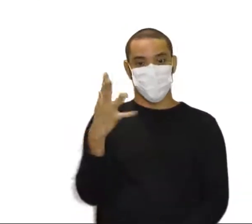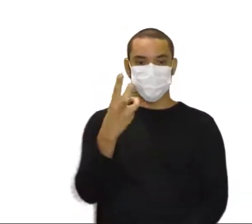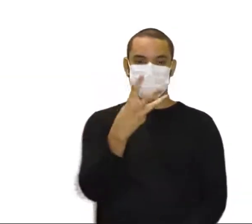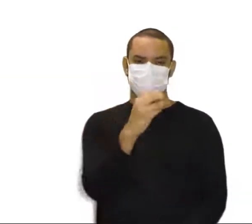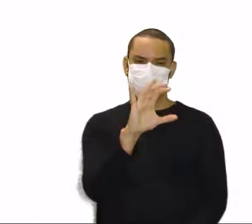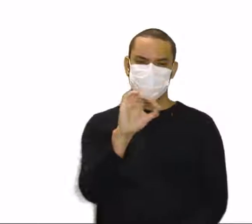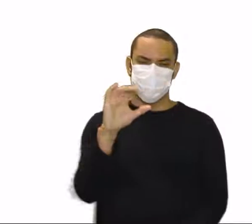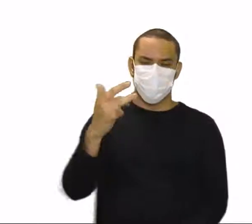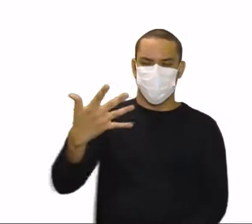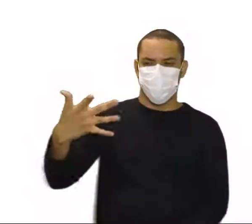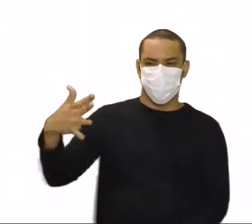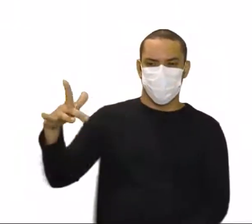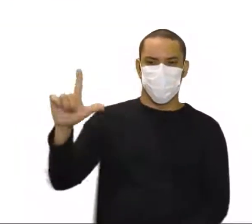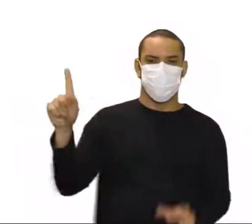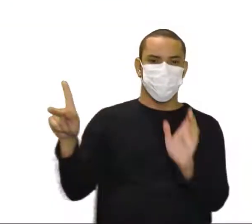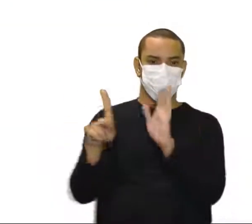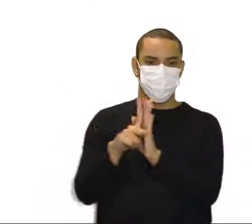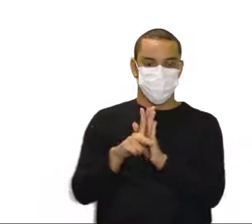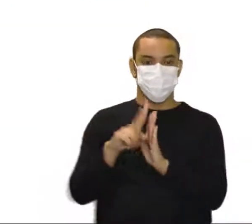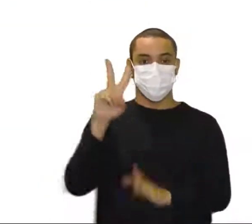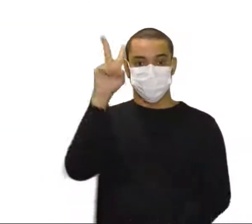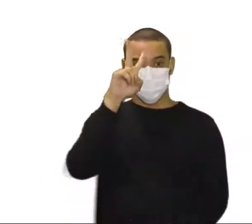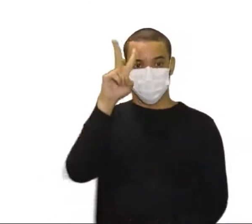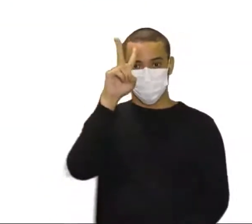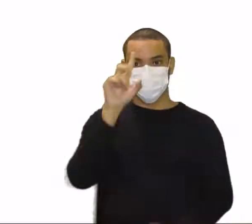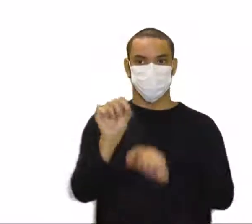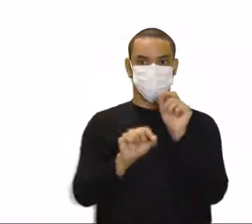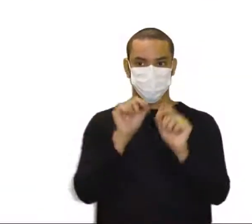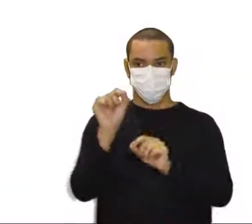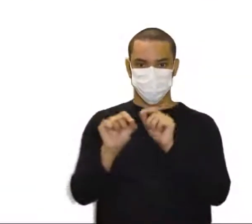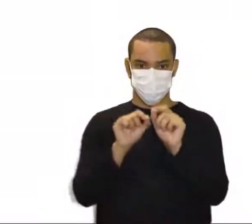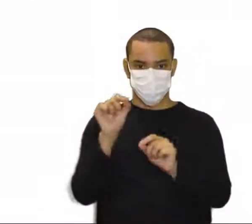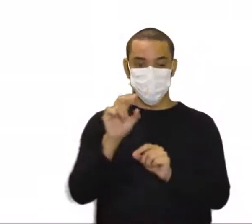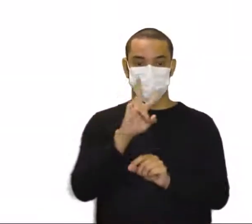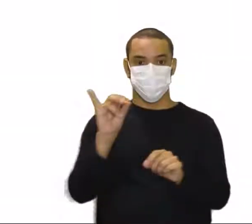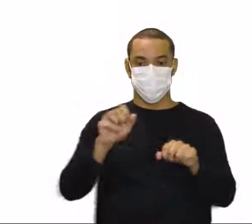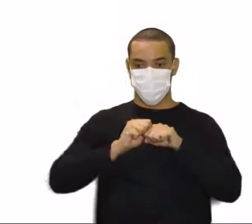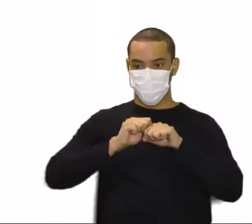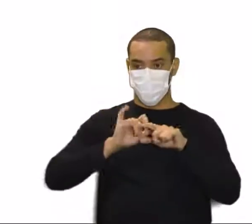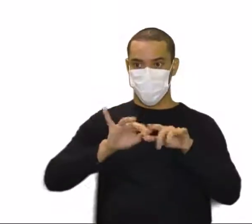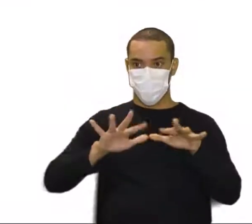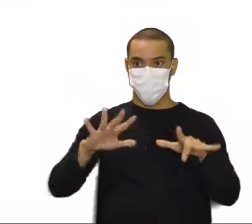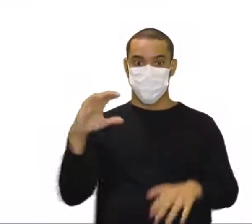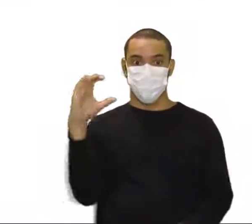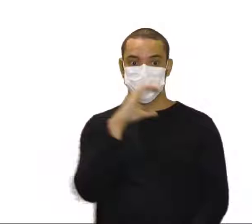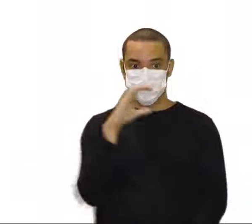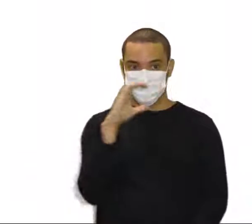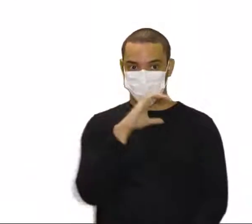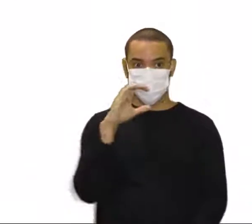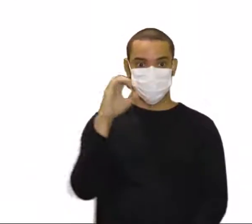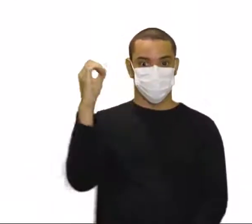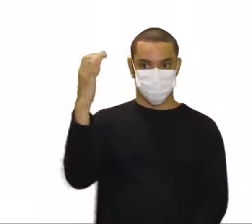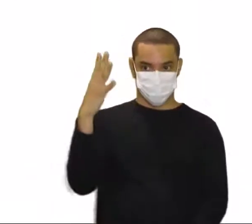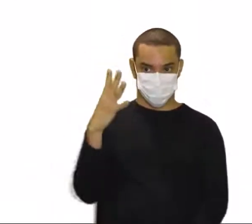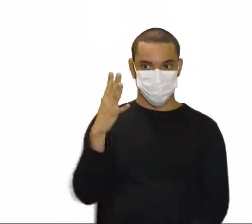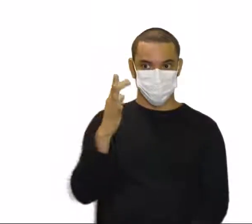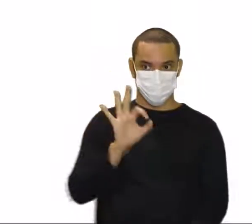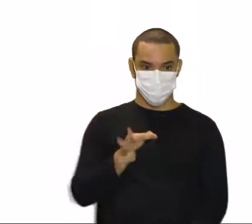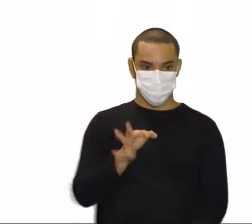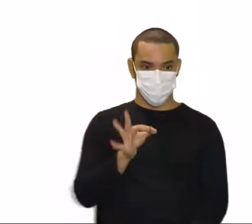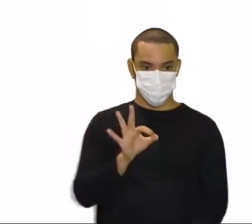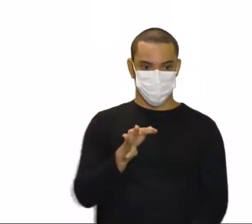300 aí, trilhões de quilômetros, lembrando que essas ondas elas vão se propagar na velocidade da luz, ok?